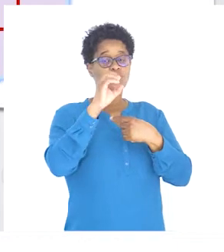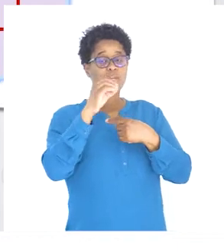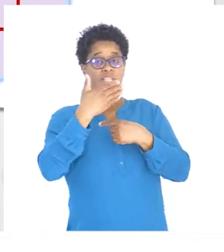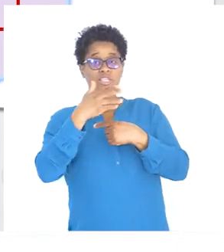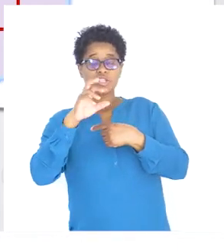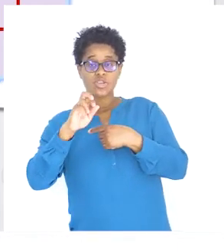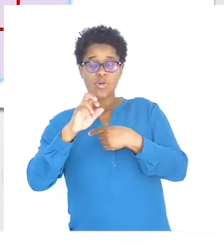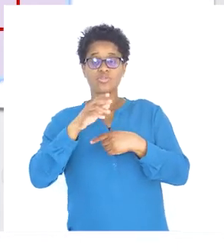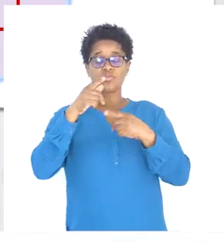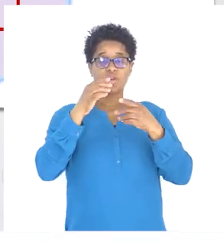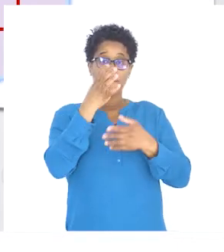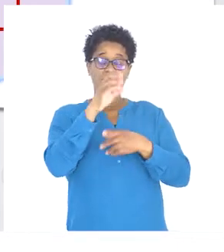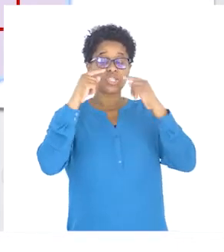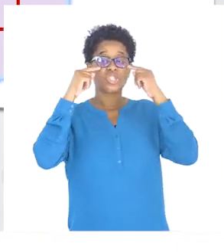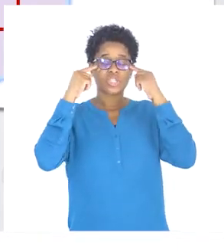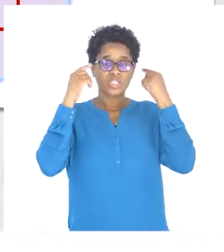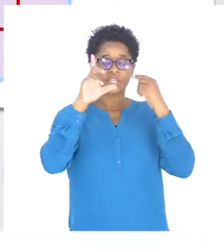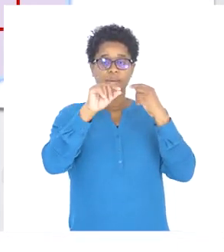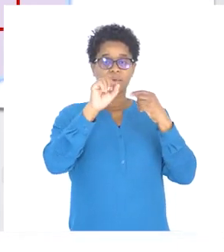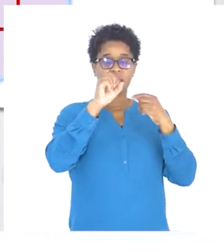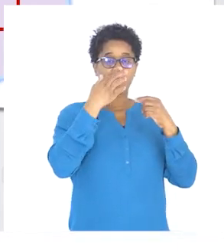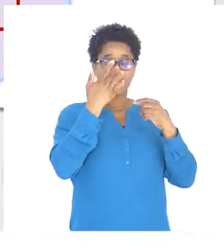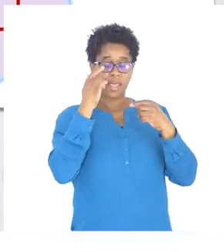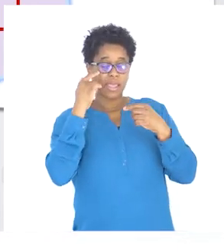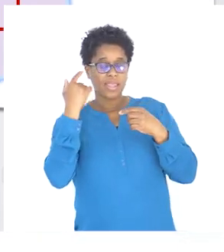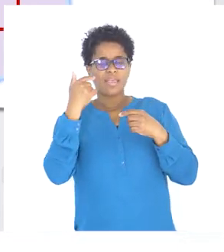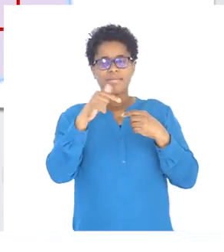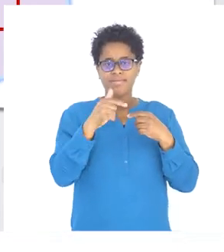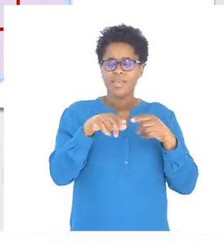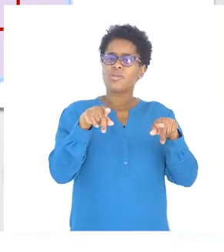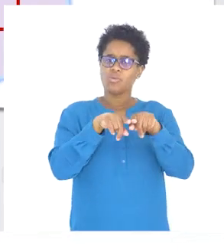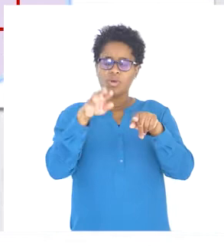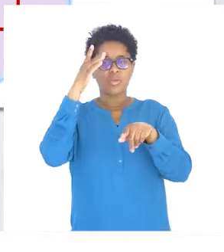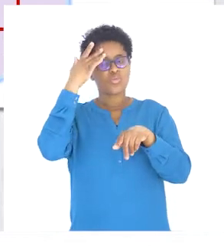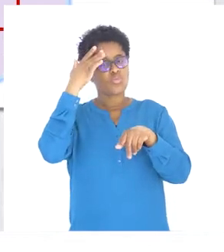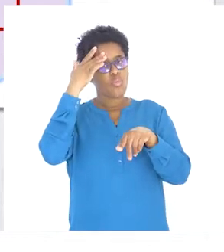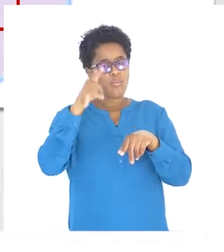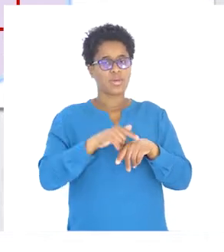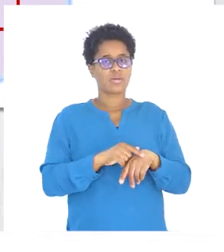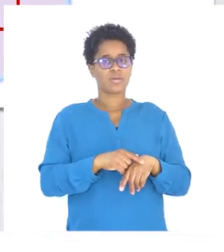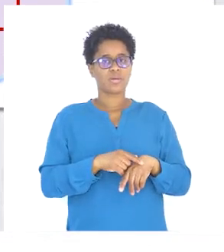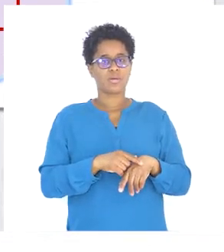2018, China e Guiné têm o mesmo número de